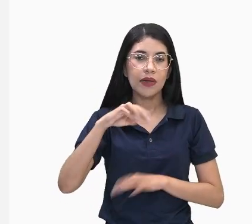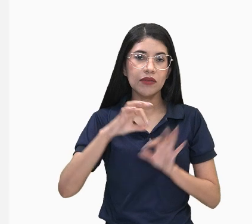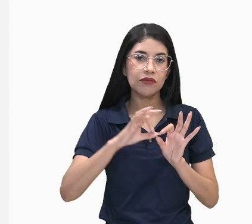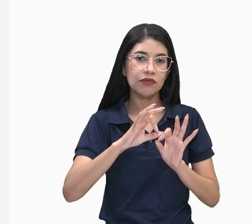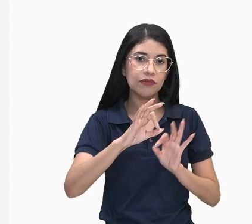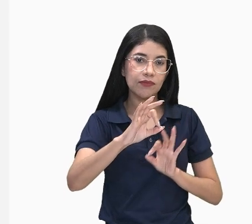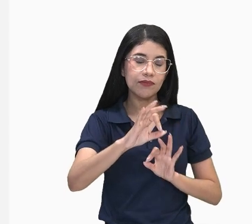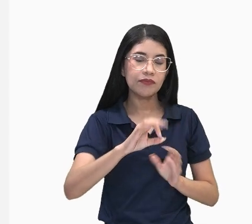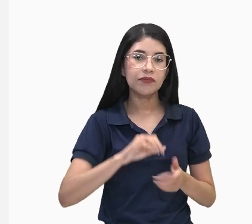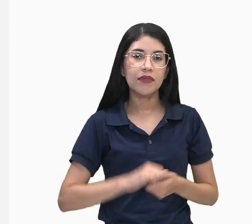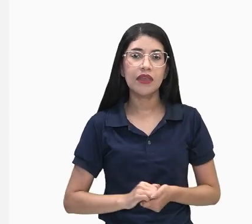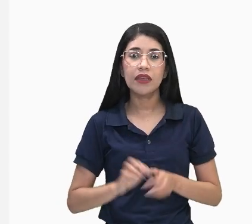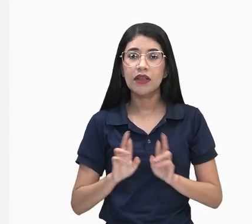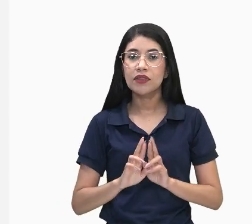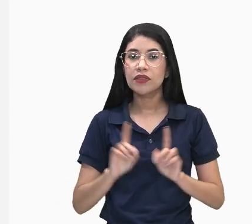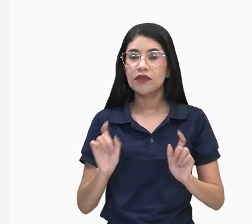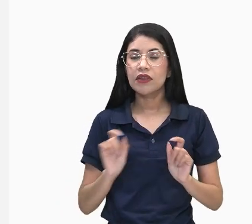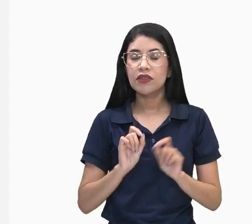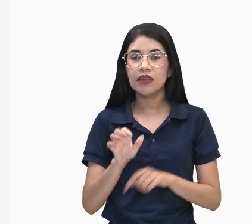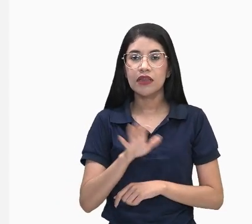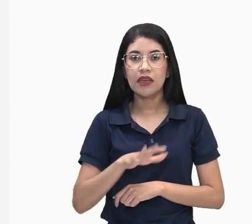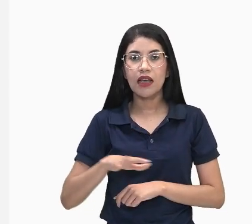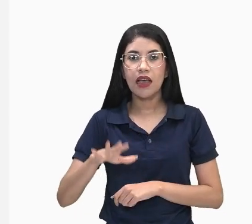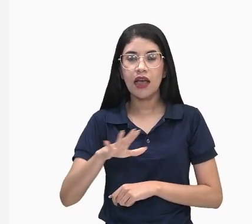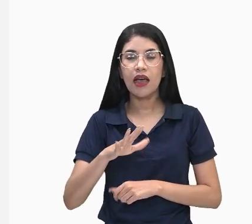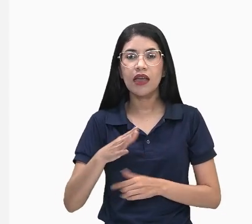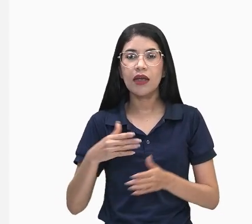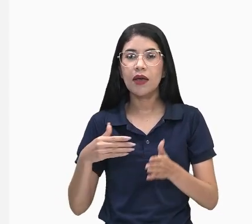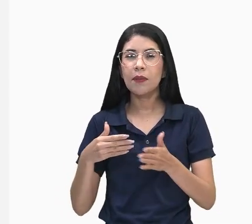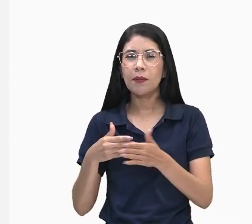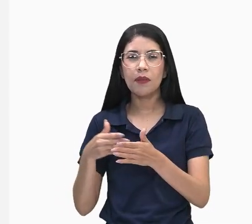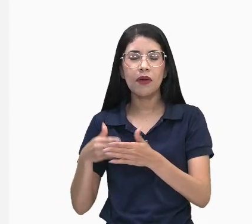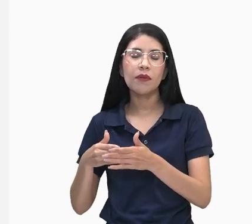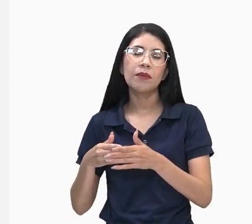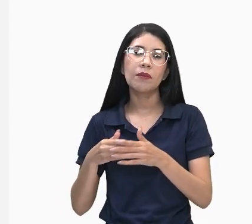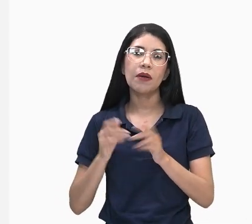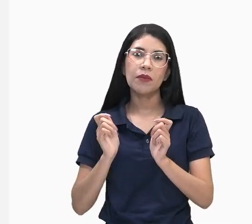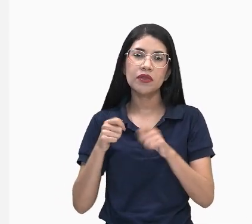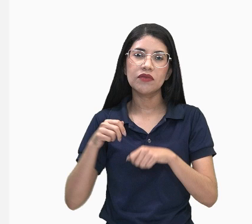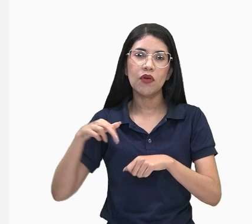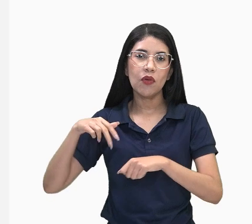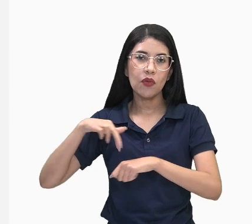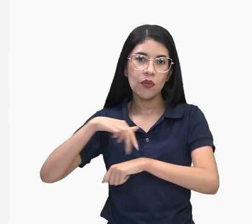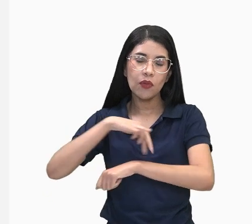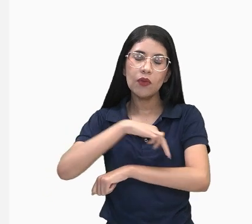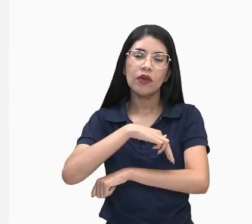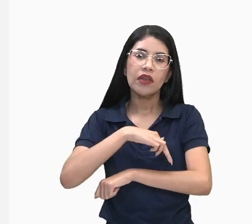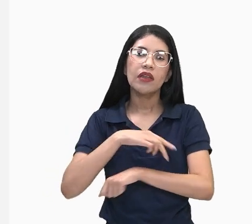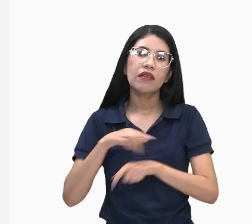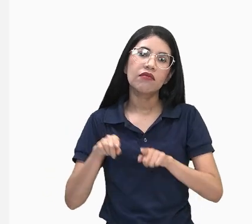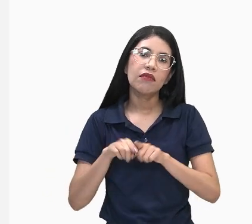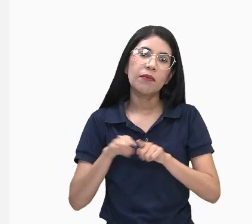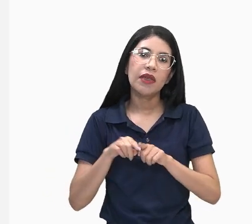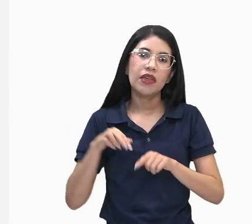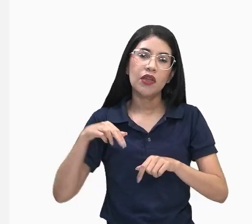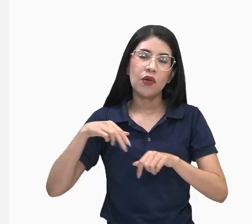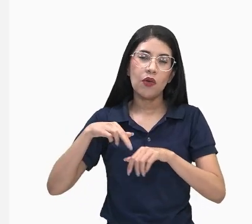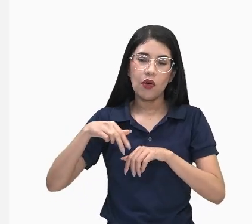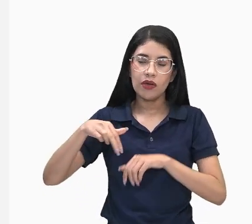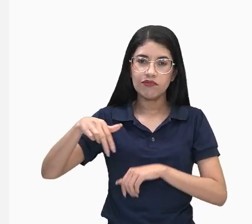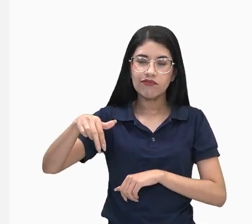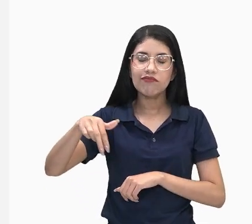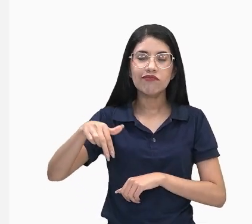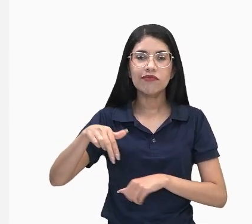diferencial é que o atleta tem um espaço delimitado para fazer a sua corrida. Geralmente ele faz essa corrida lateral